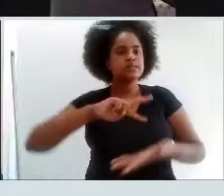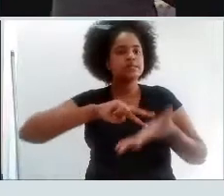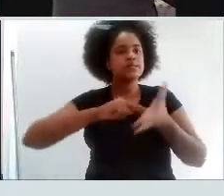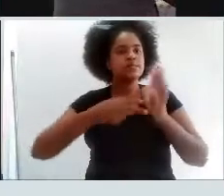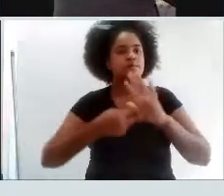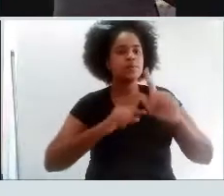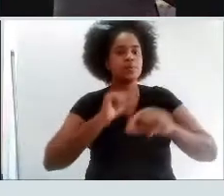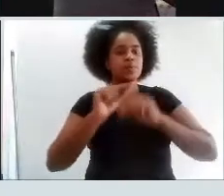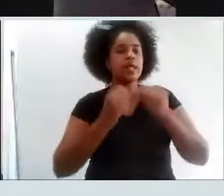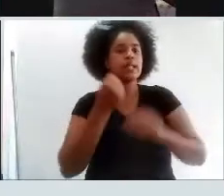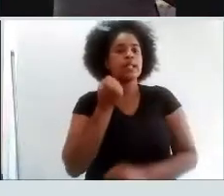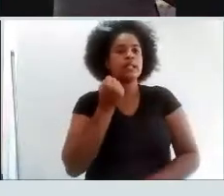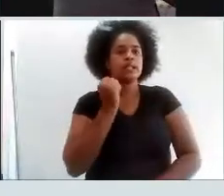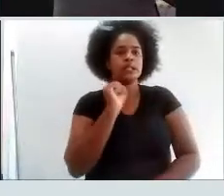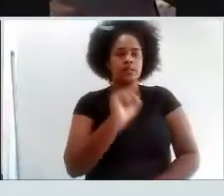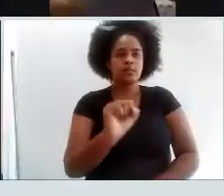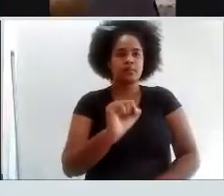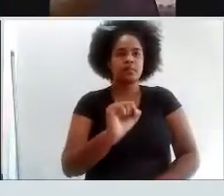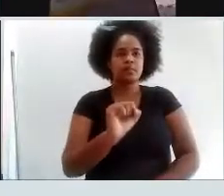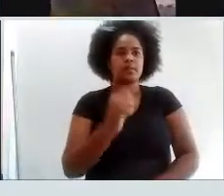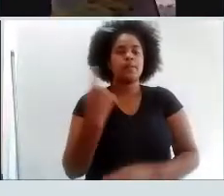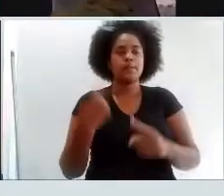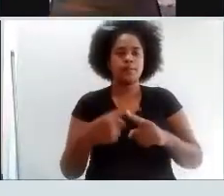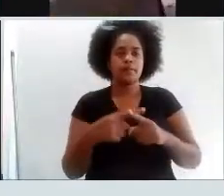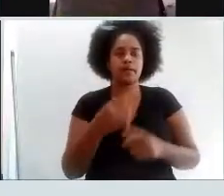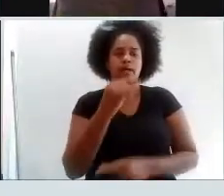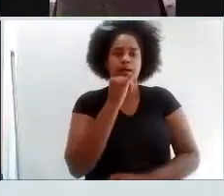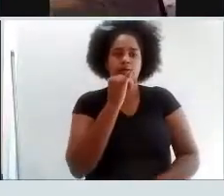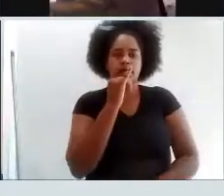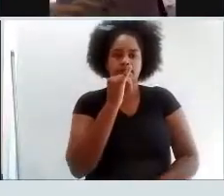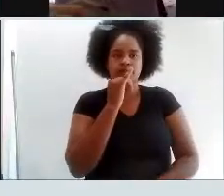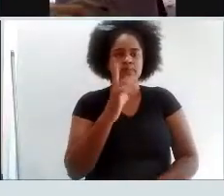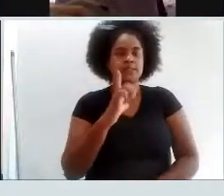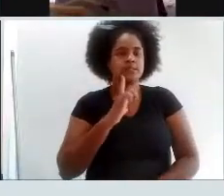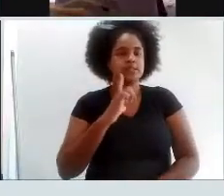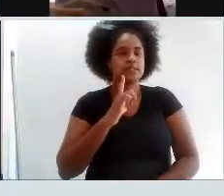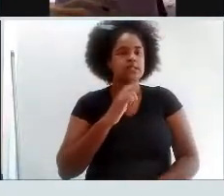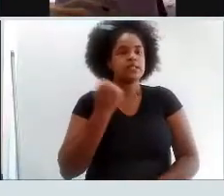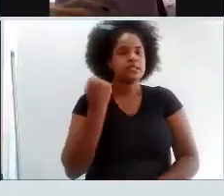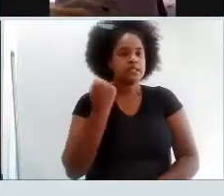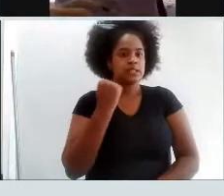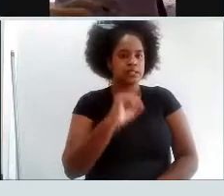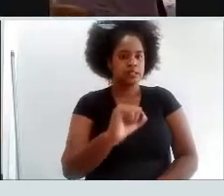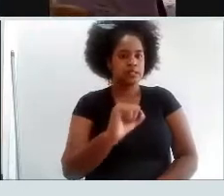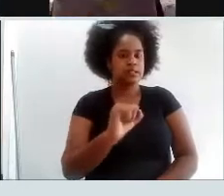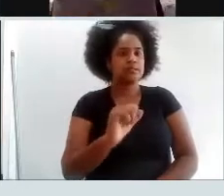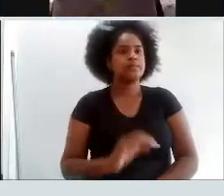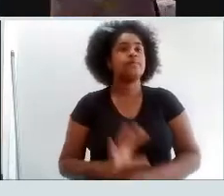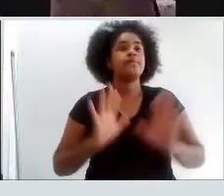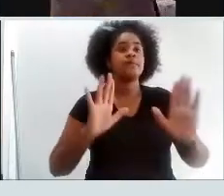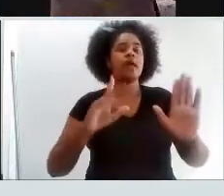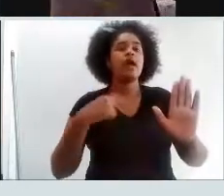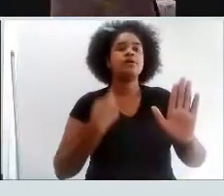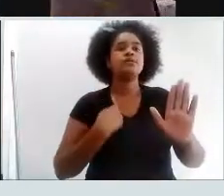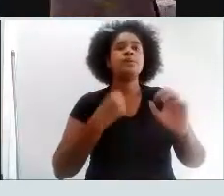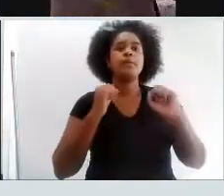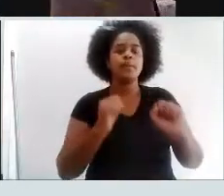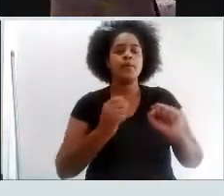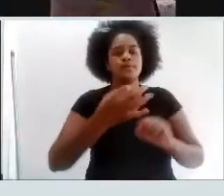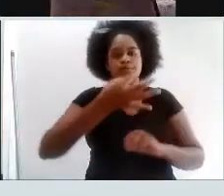em um debate, vamos supor, a gente pode apresentar